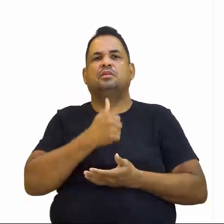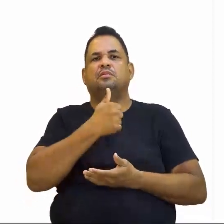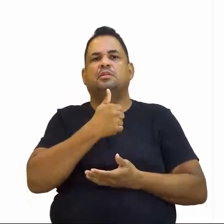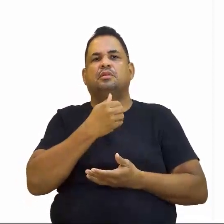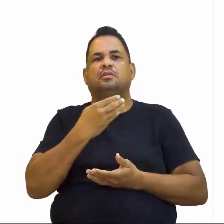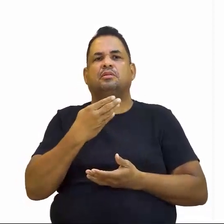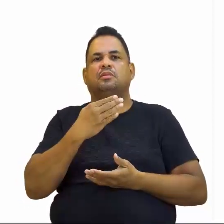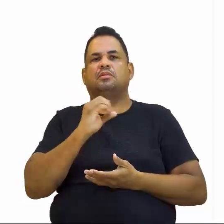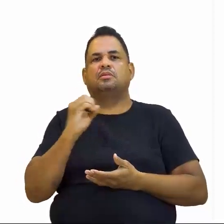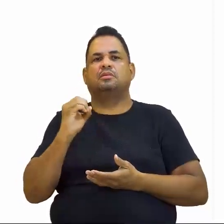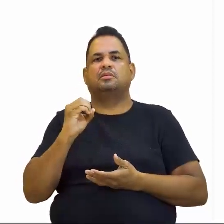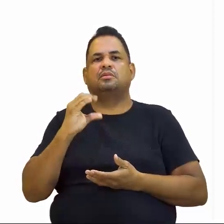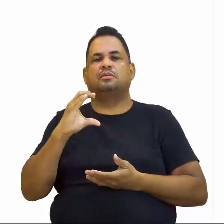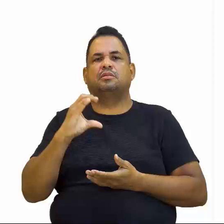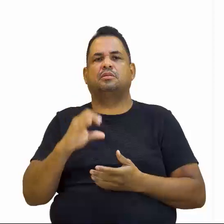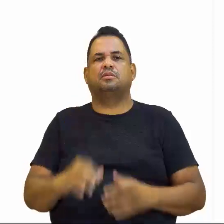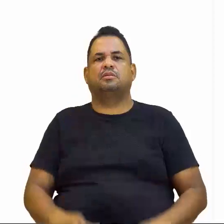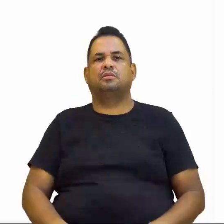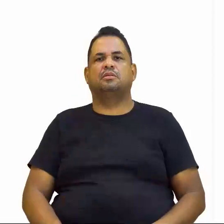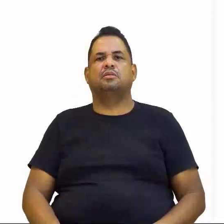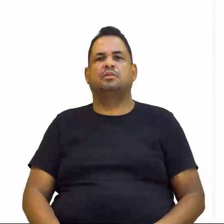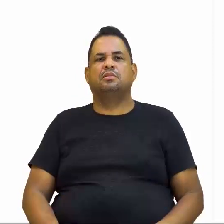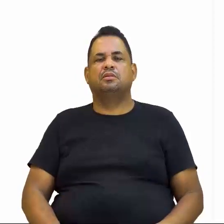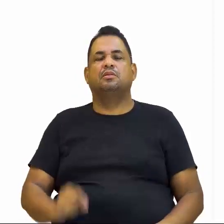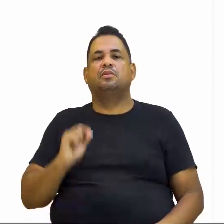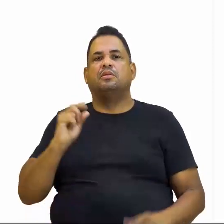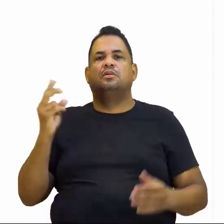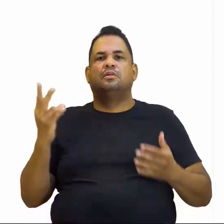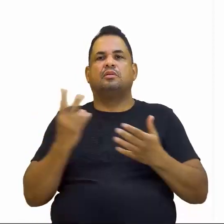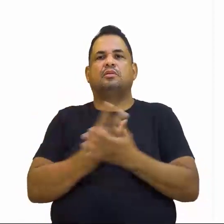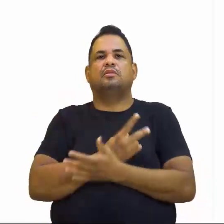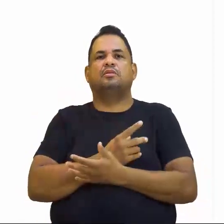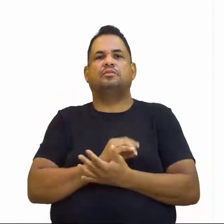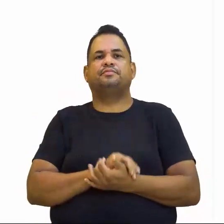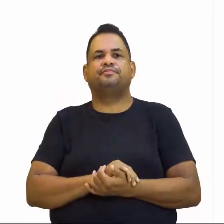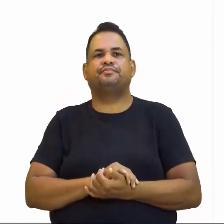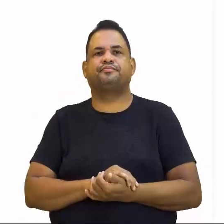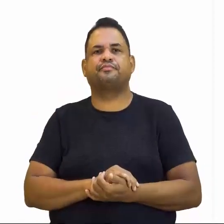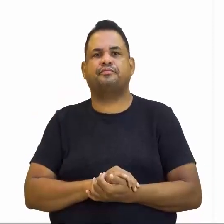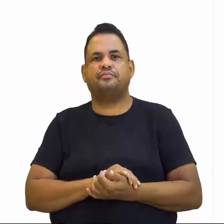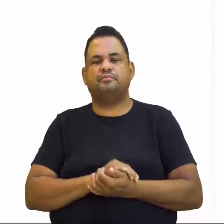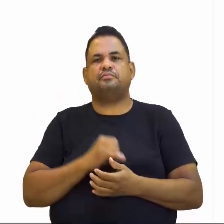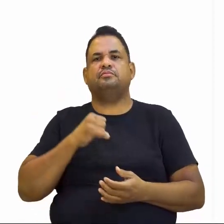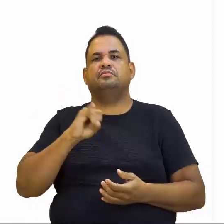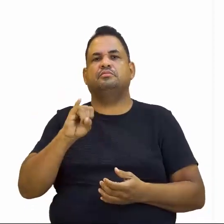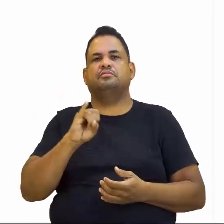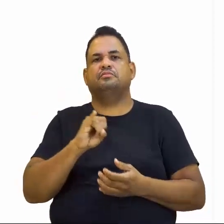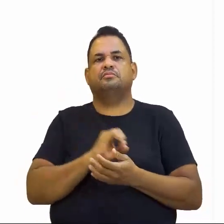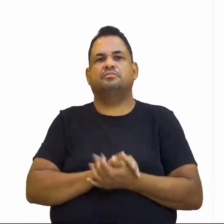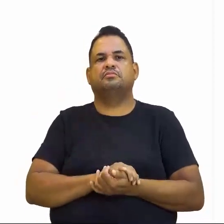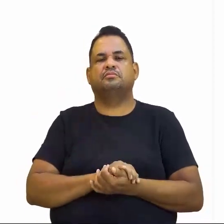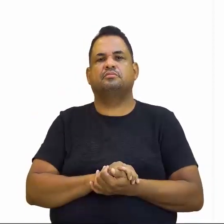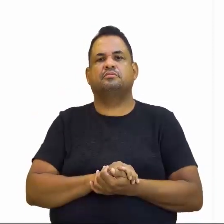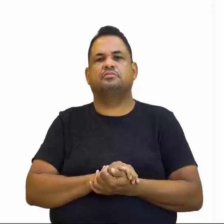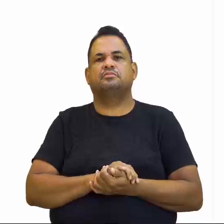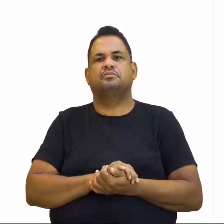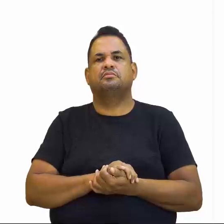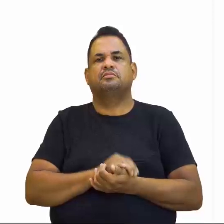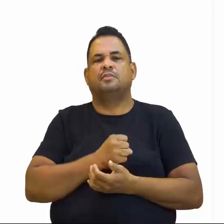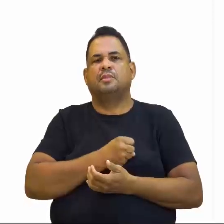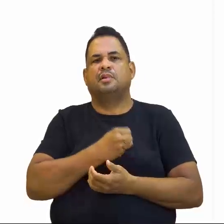1400 graus. Então, o que acontece aqui? Se a gente deixa uma quantidade de